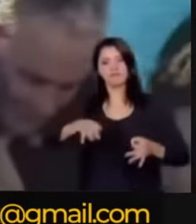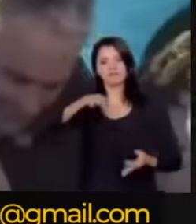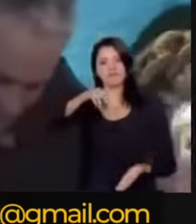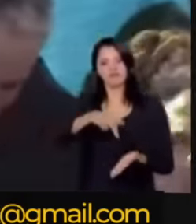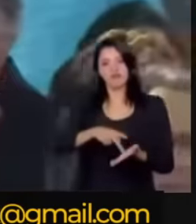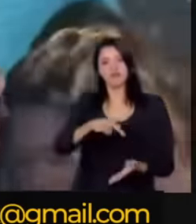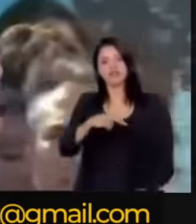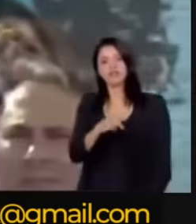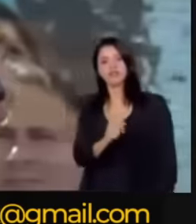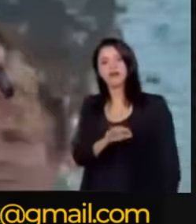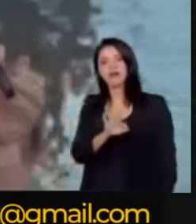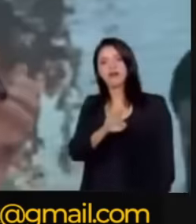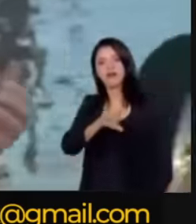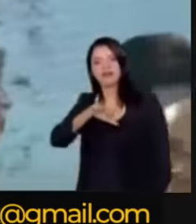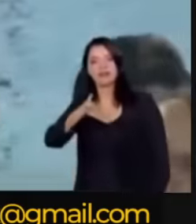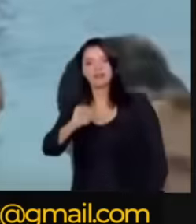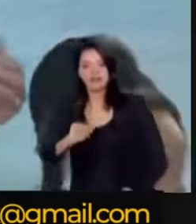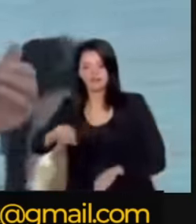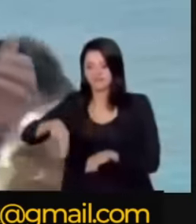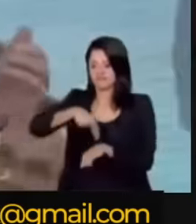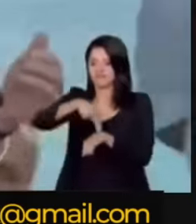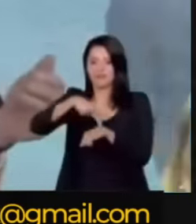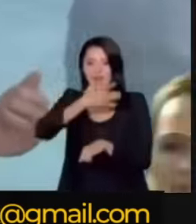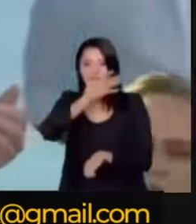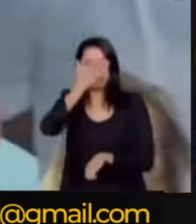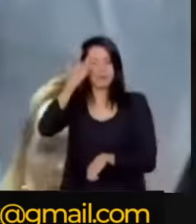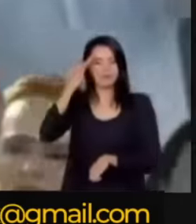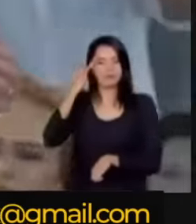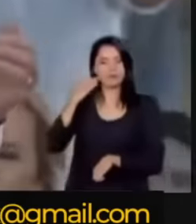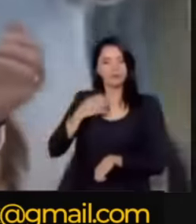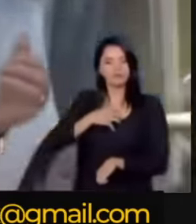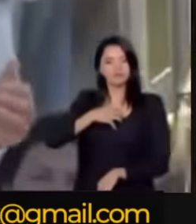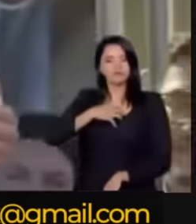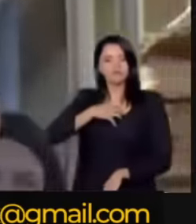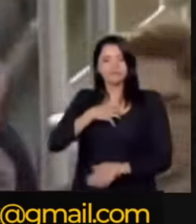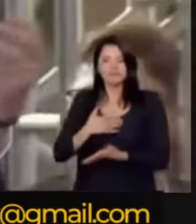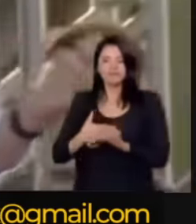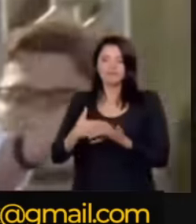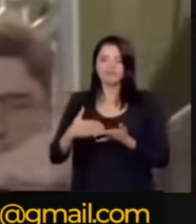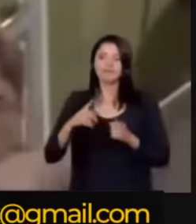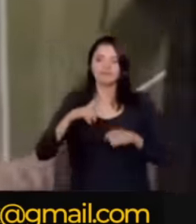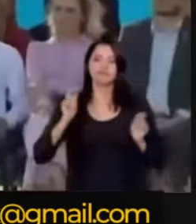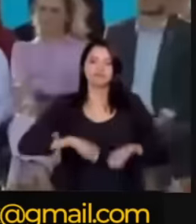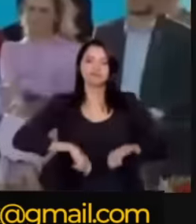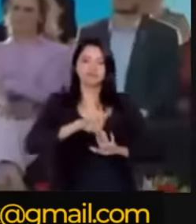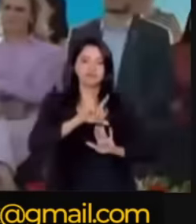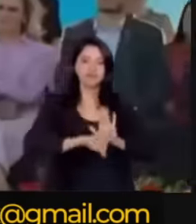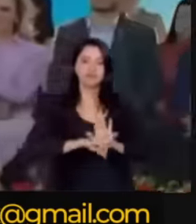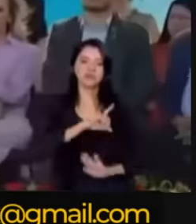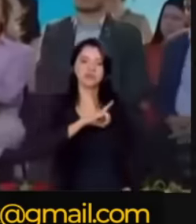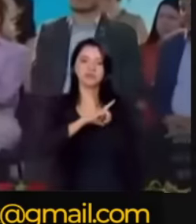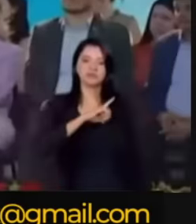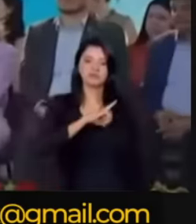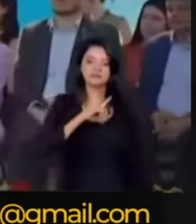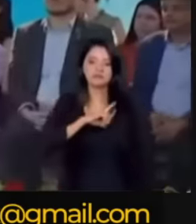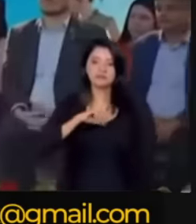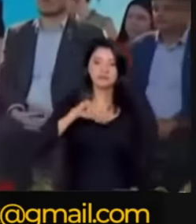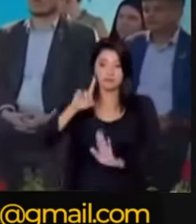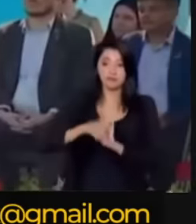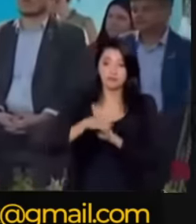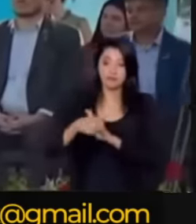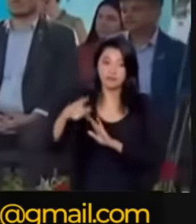pária em que as pessoas se sentir que elas têm direito e que os direitos delas são